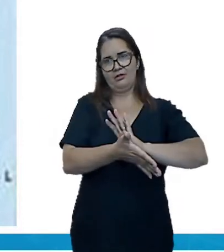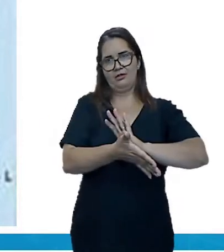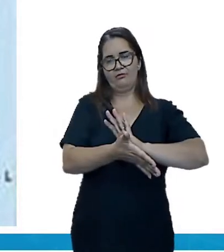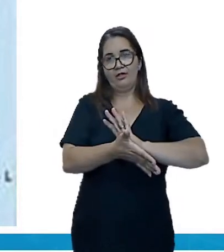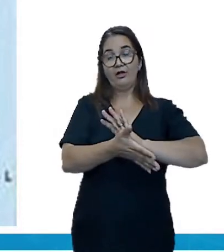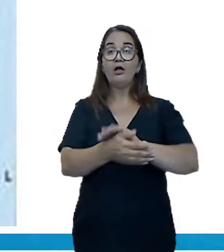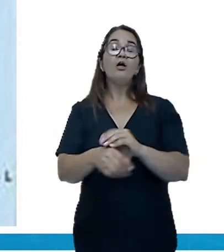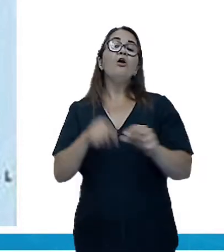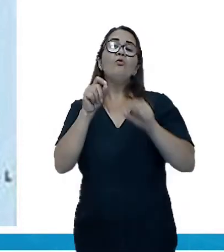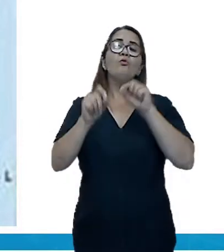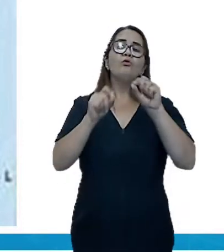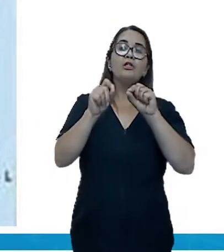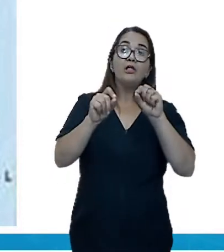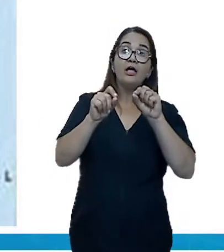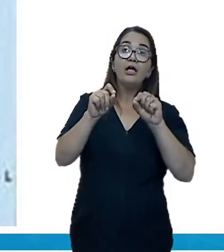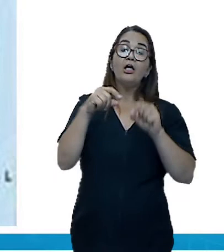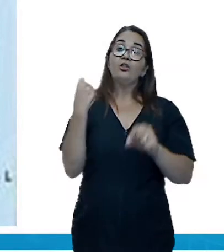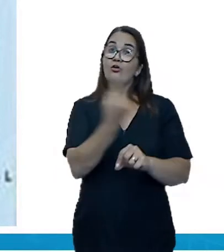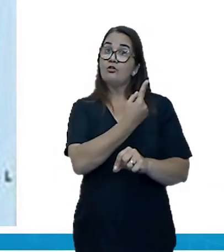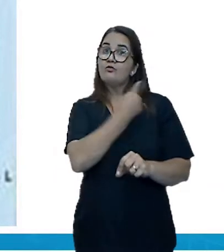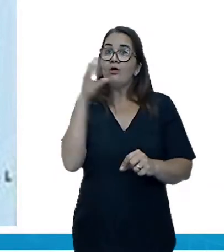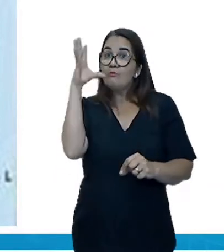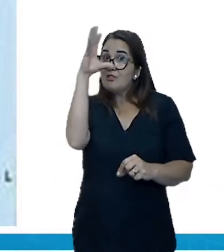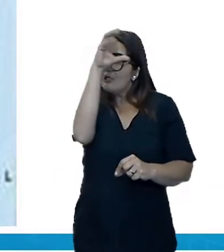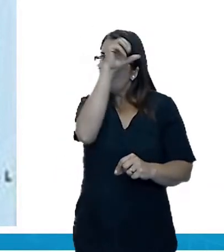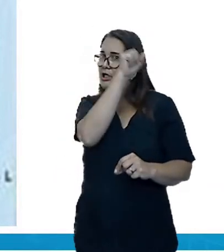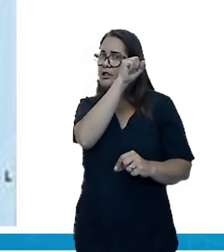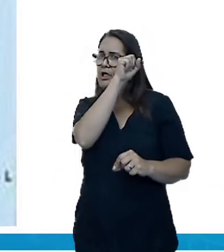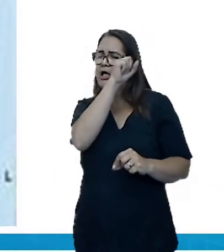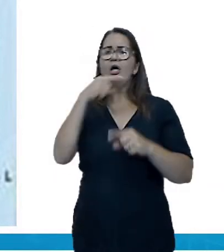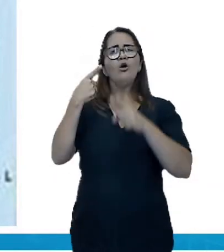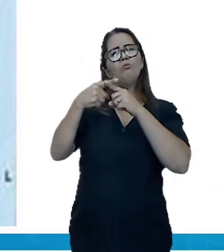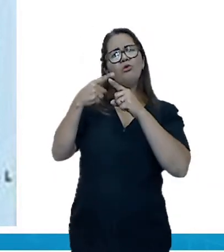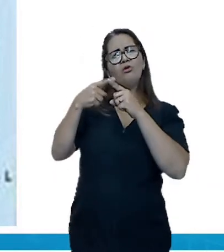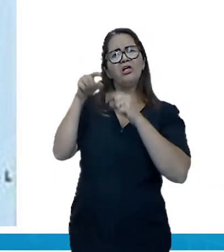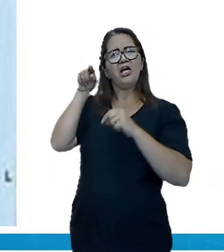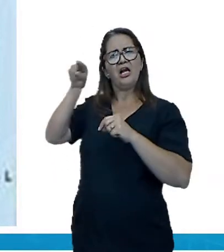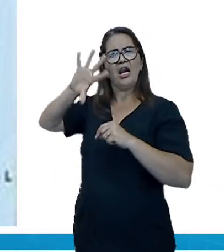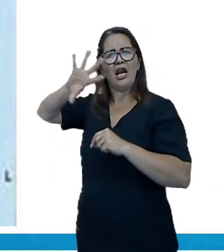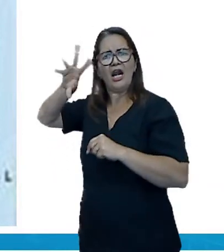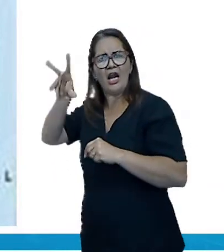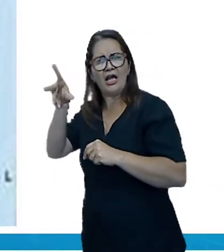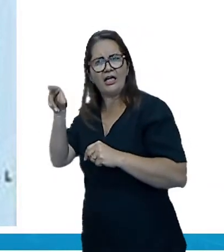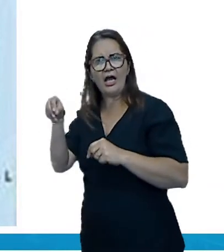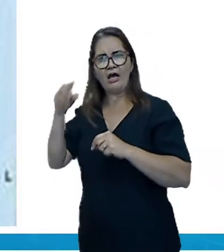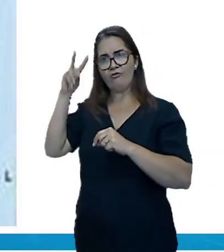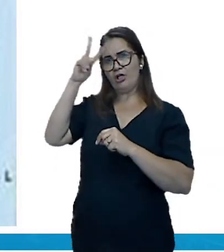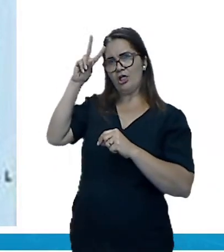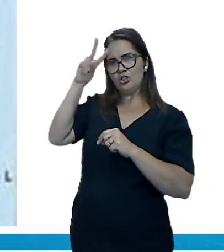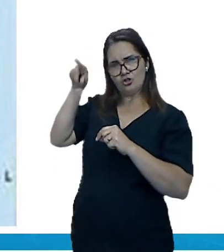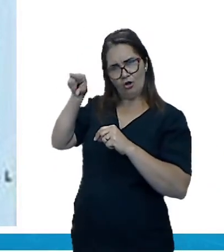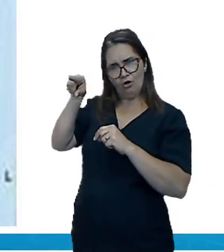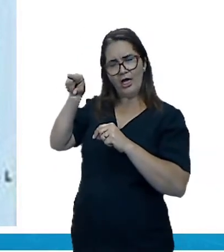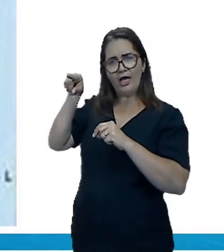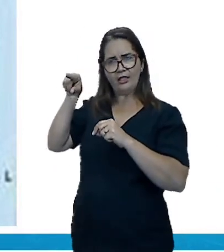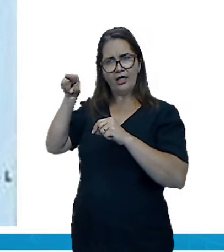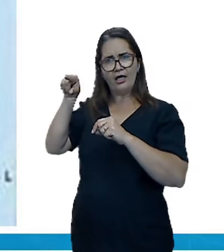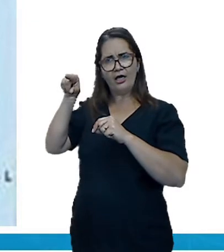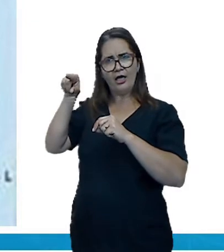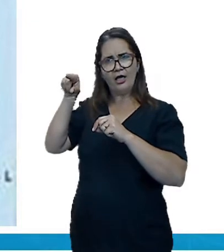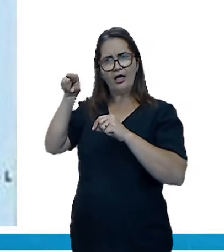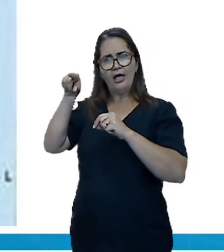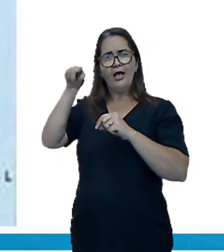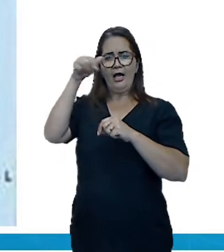que este passado, a origem da África, tem a ver com a nossa aula do presente, ou seja,